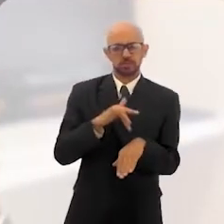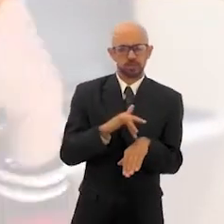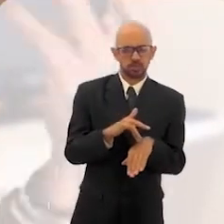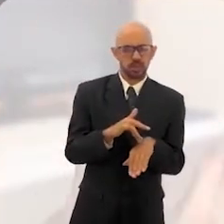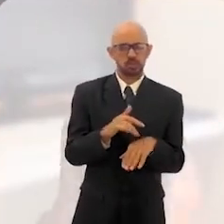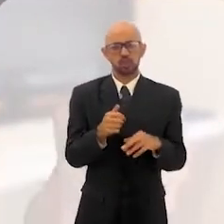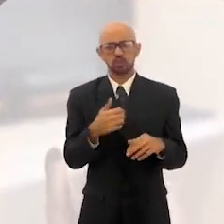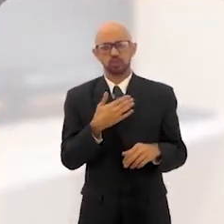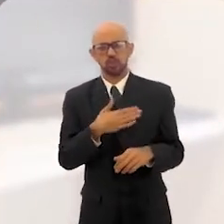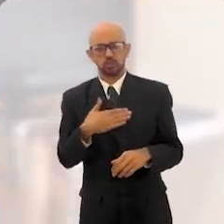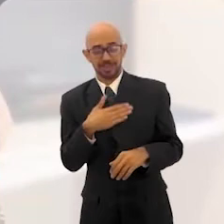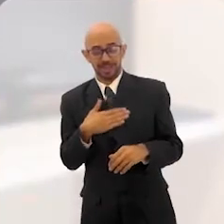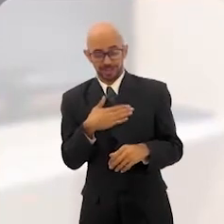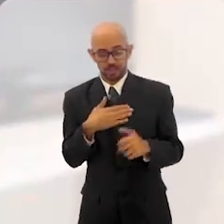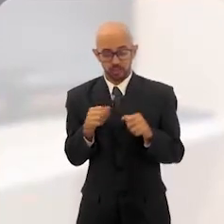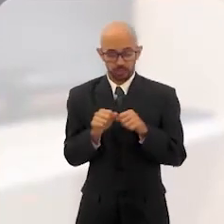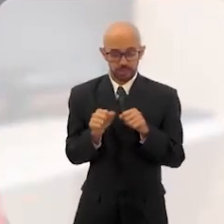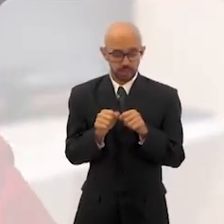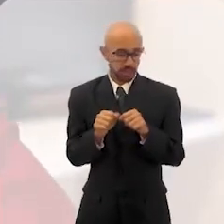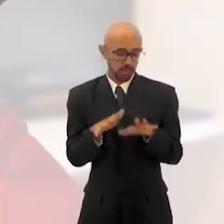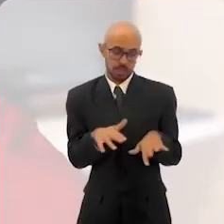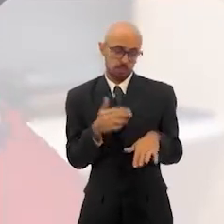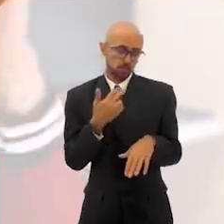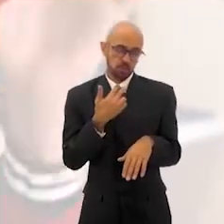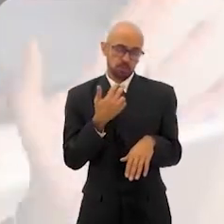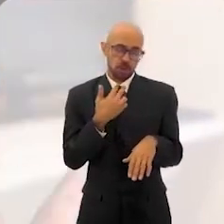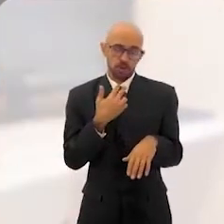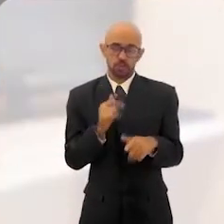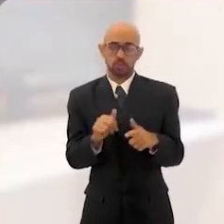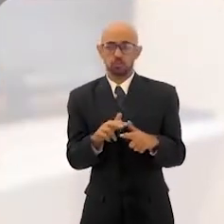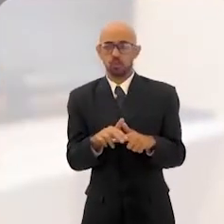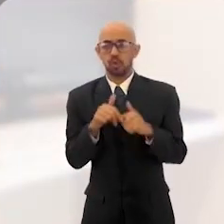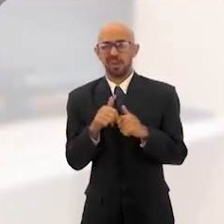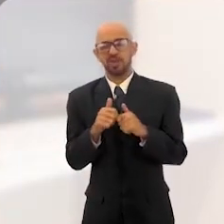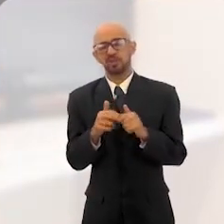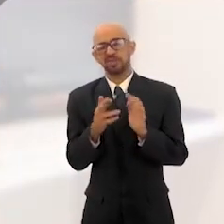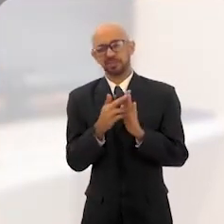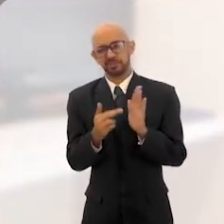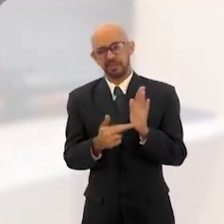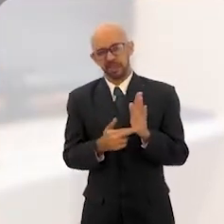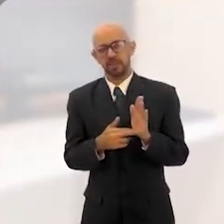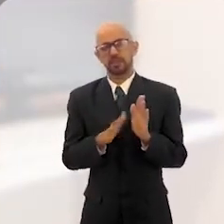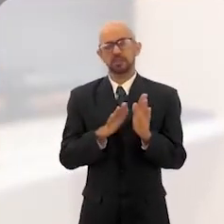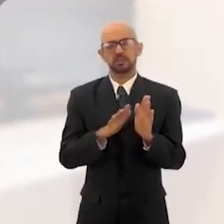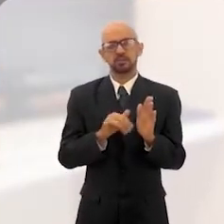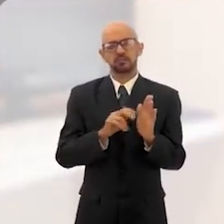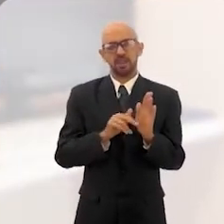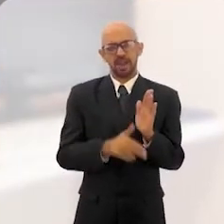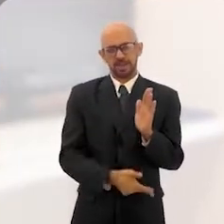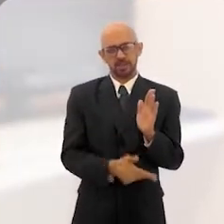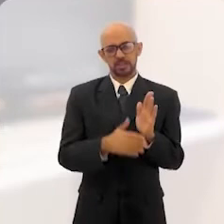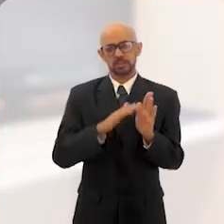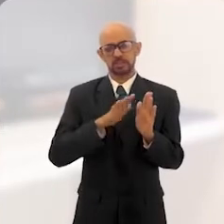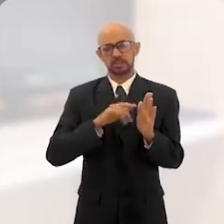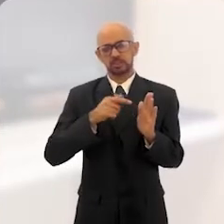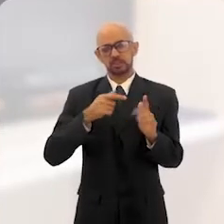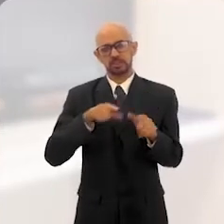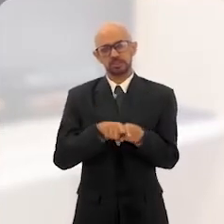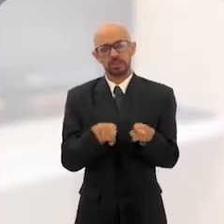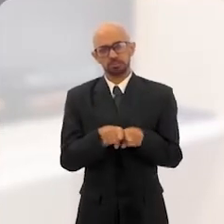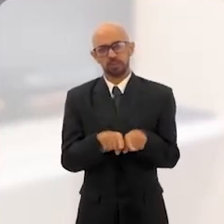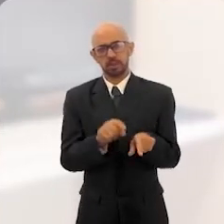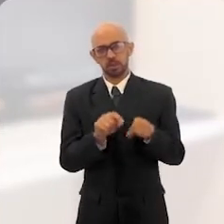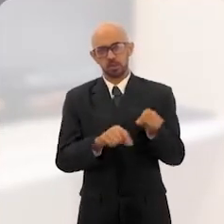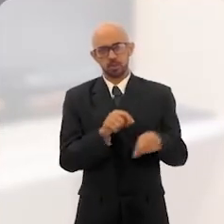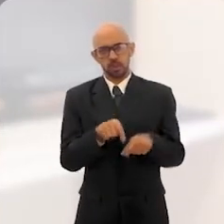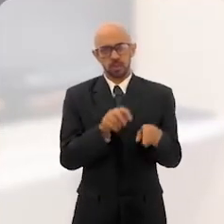que você gostaria de fazer e que você não pode por questões numerosas, e do outro lado, ter ali